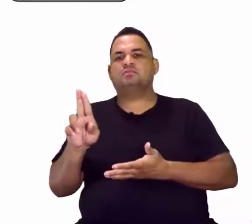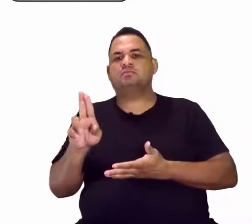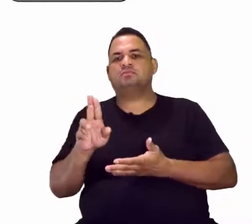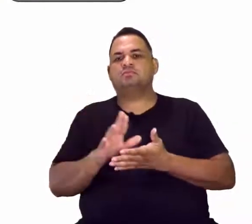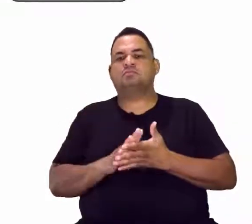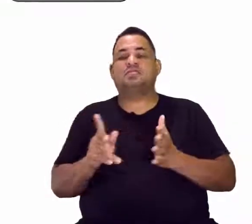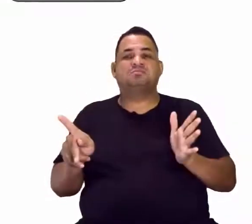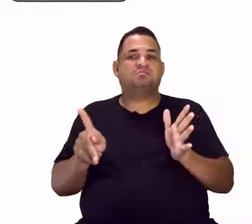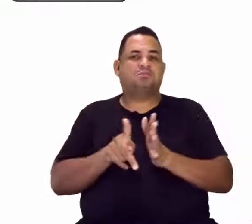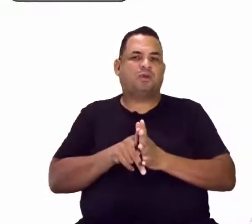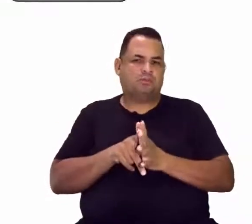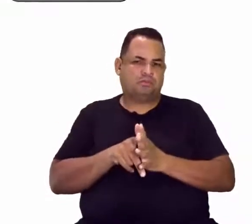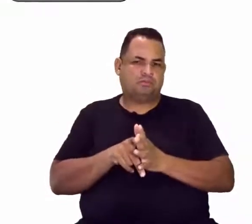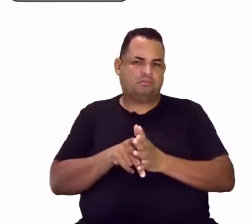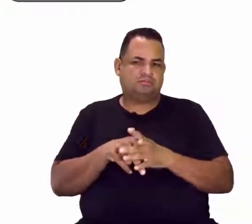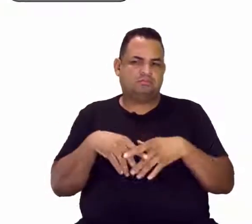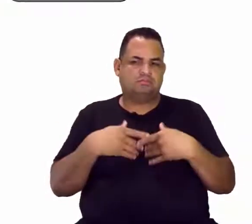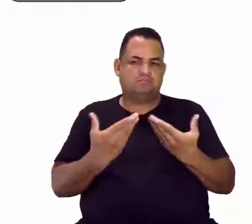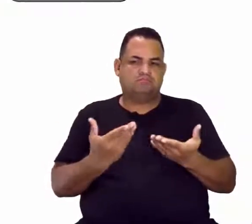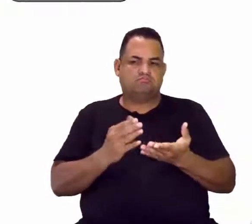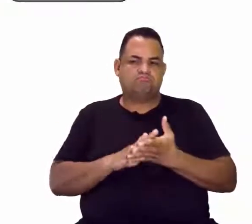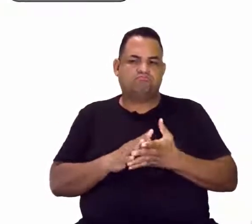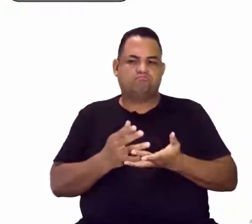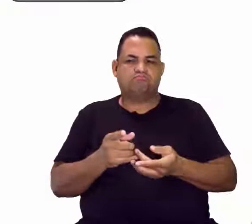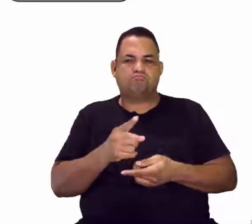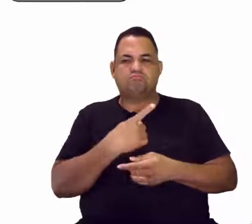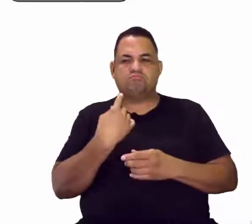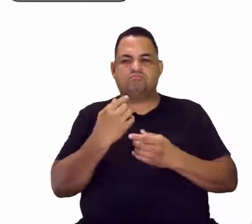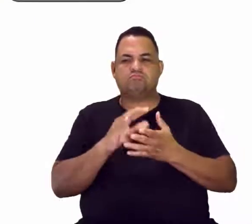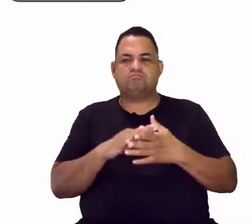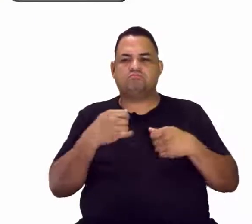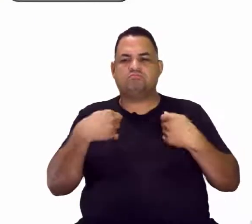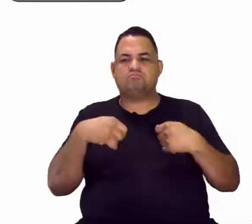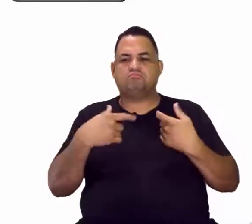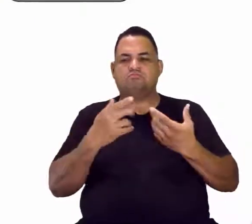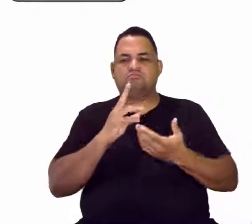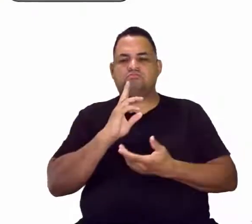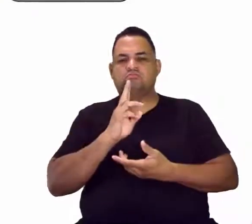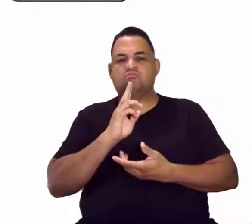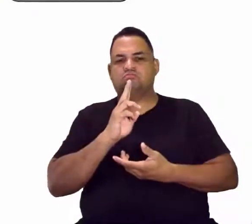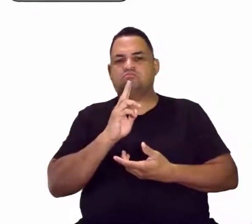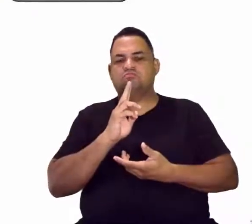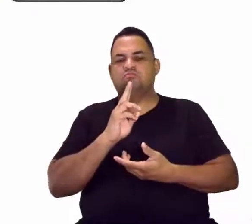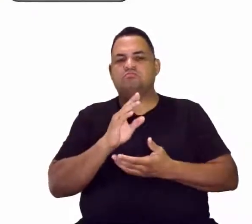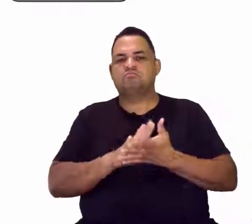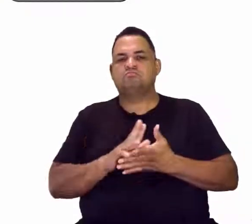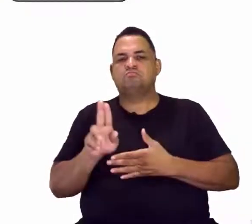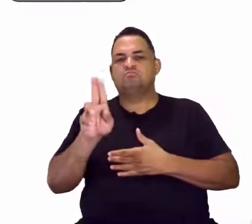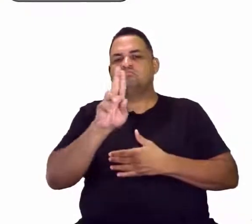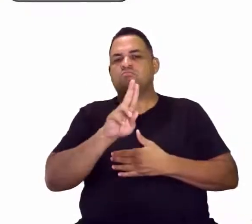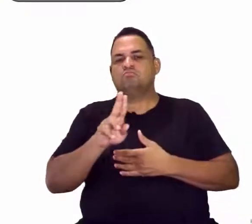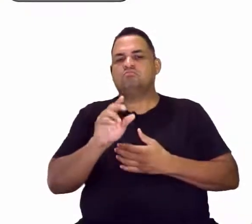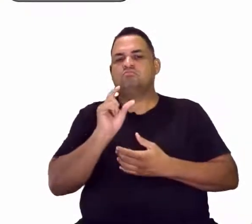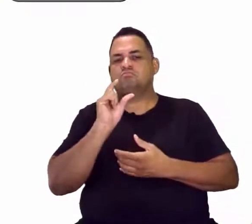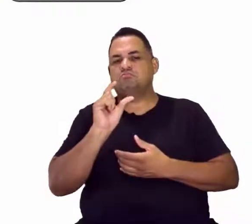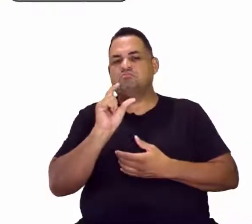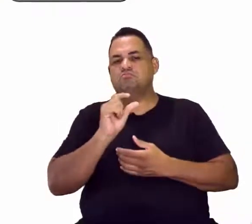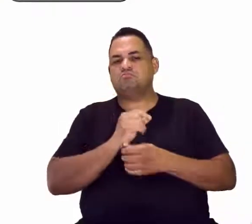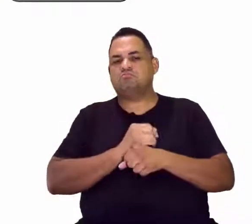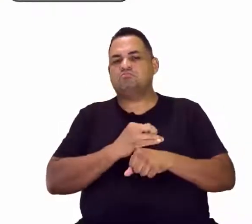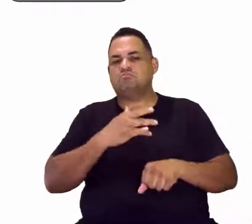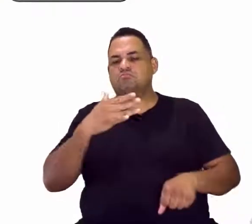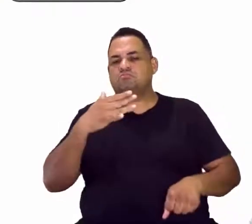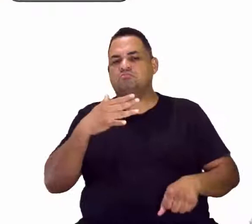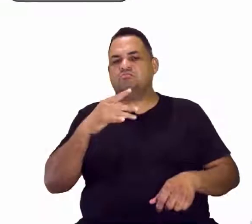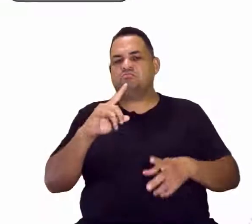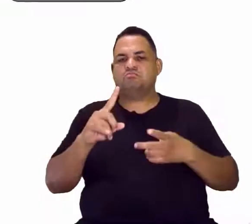mais específica. O que nós vamos precisar? Vamos continuar utilizando a palavra ácido. Depois